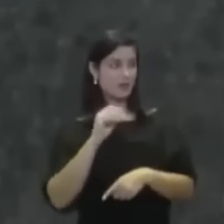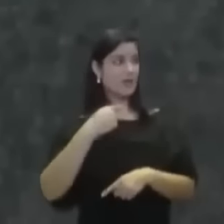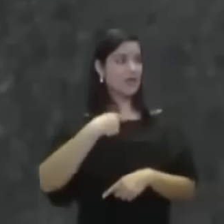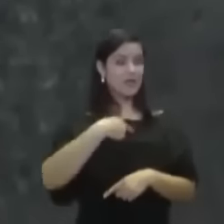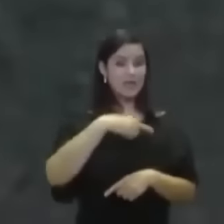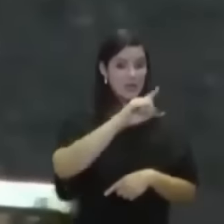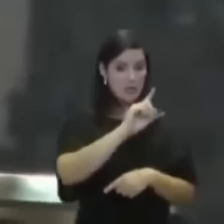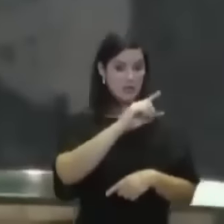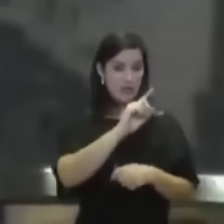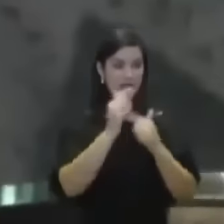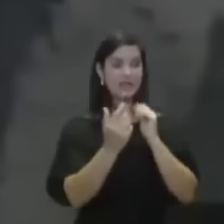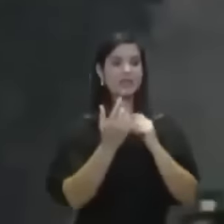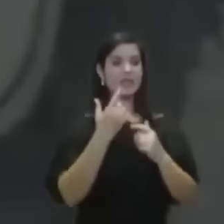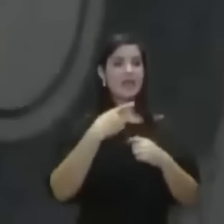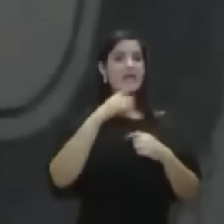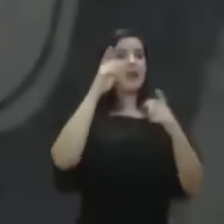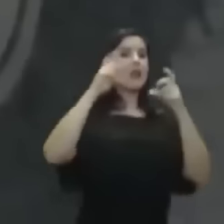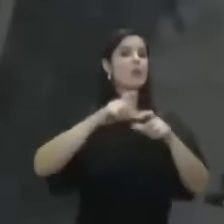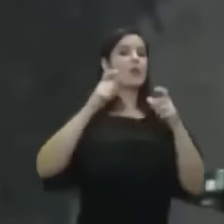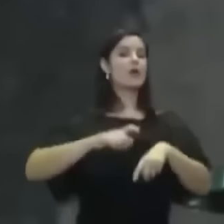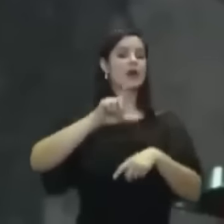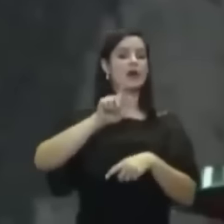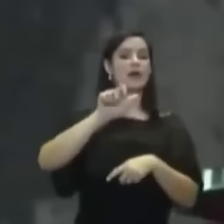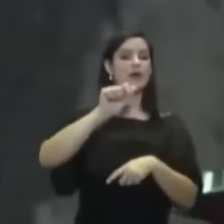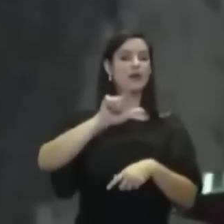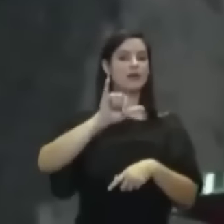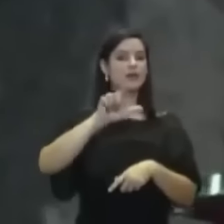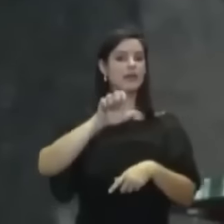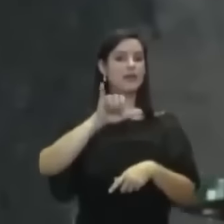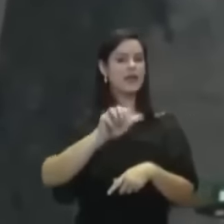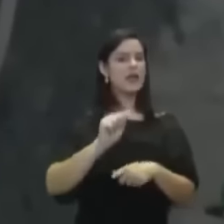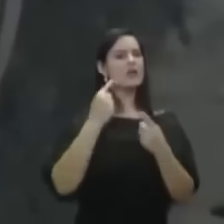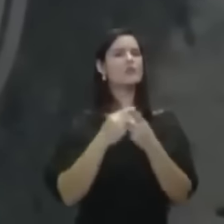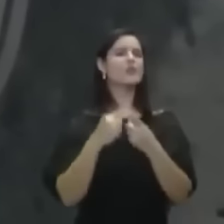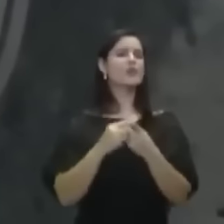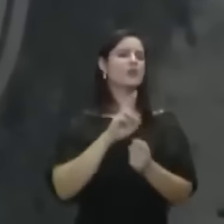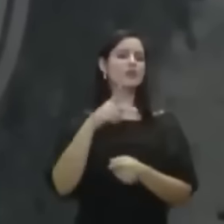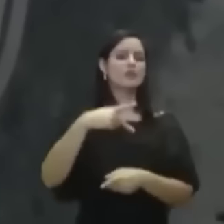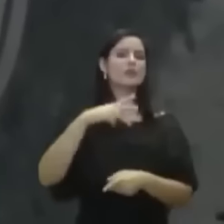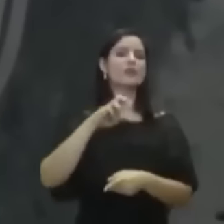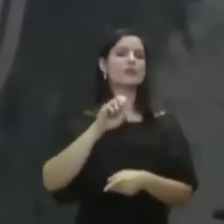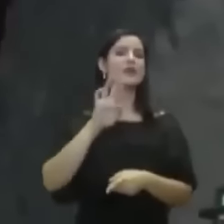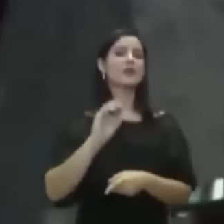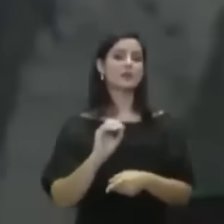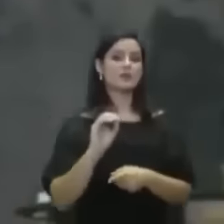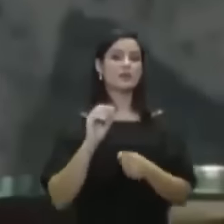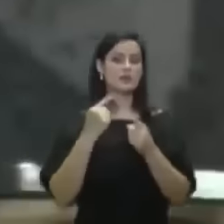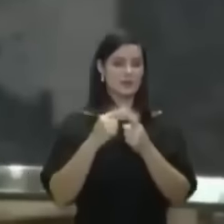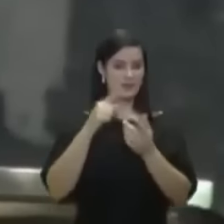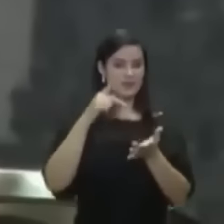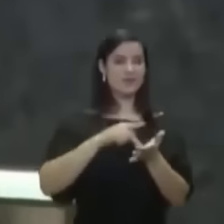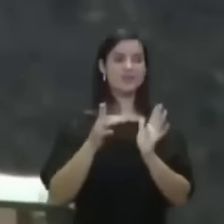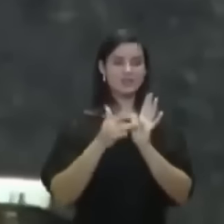Galiléia, lá o vereis, como ele vos disse. Uai, mas por que o nome de Pedro? Ele não era discípulo? É porque a essas alturas